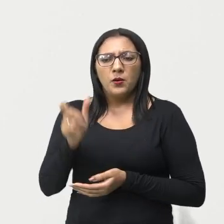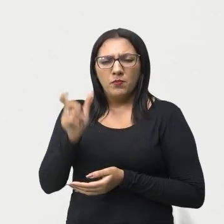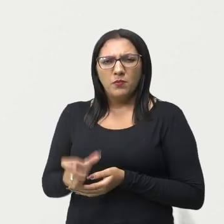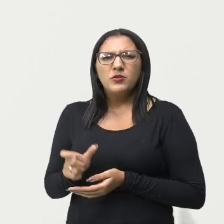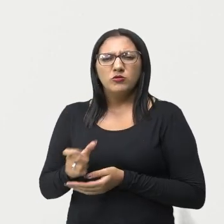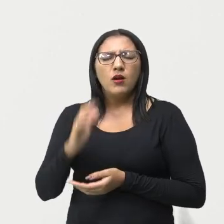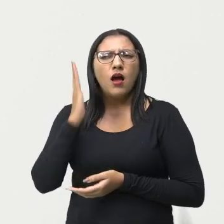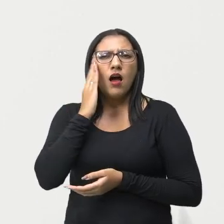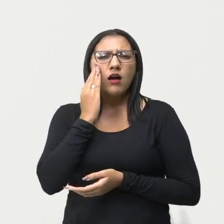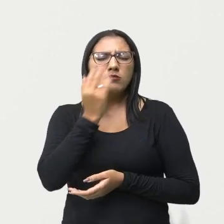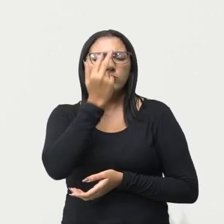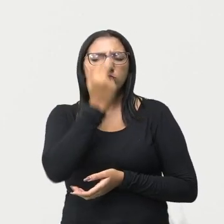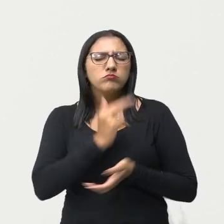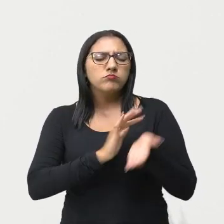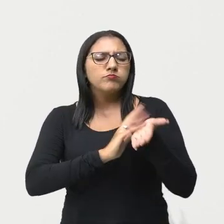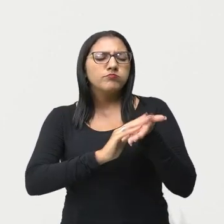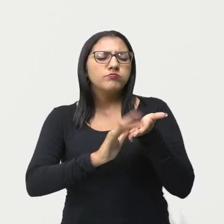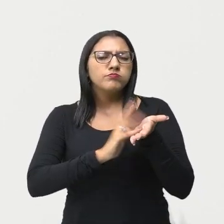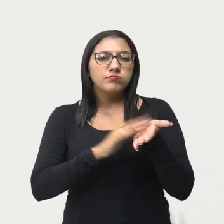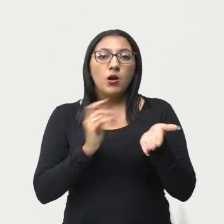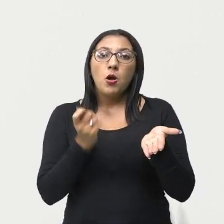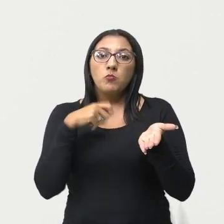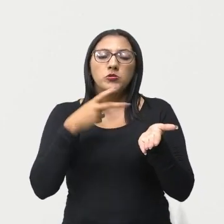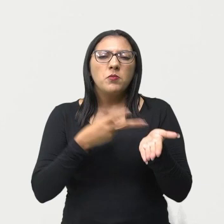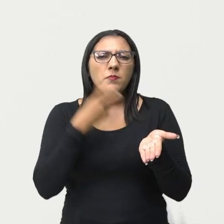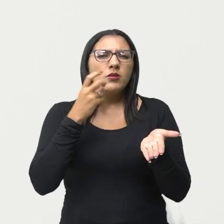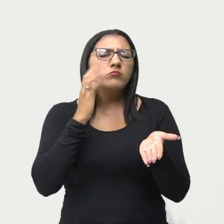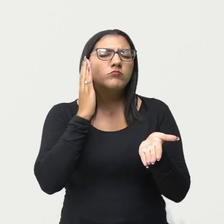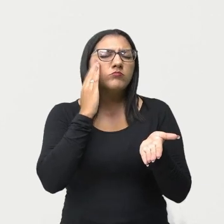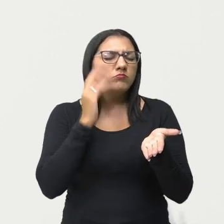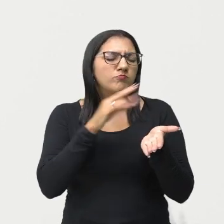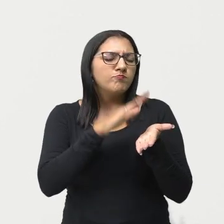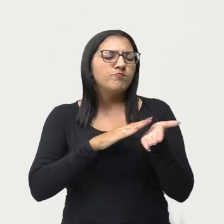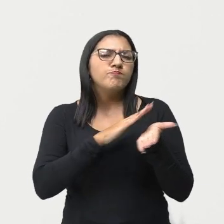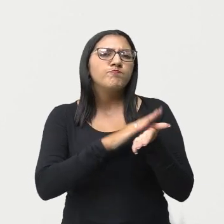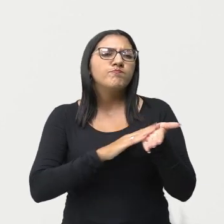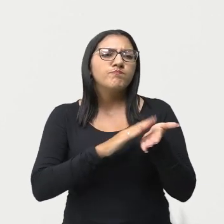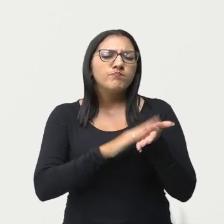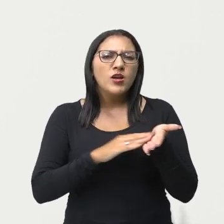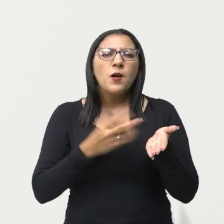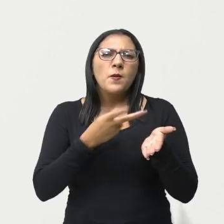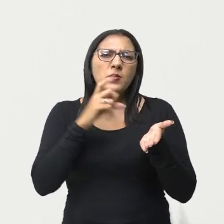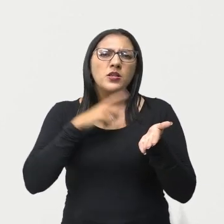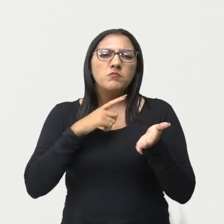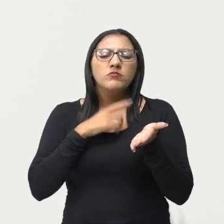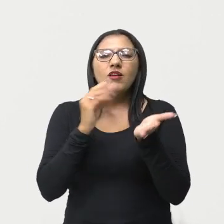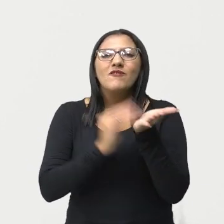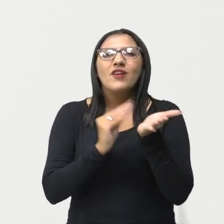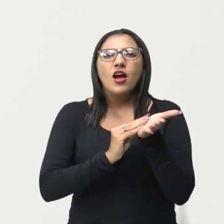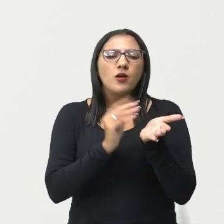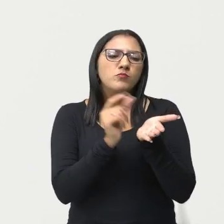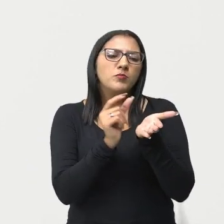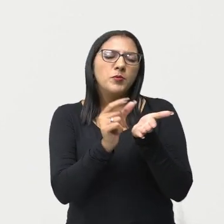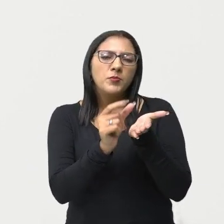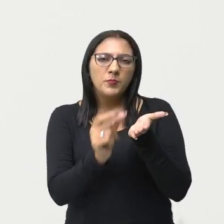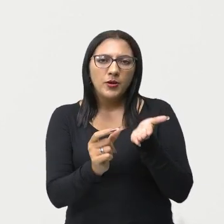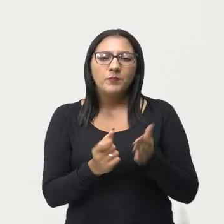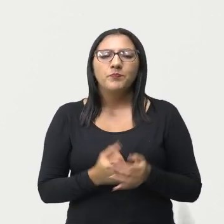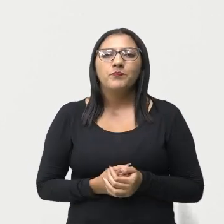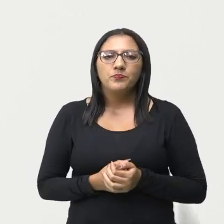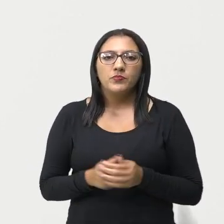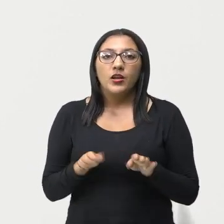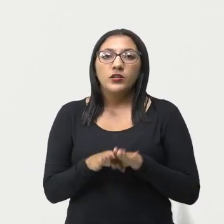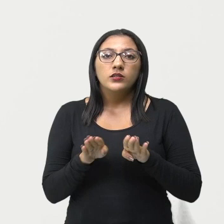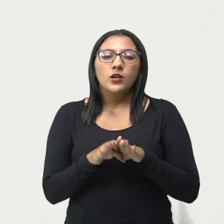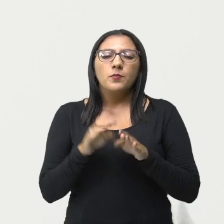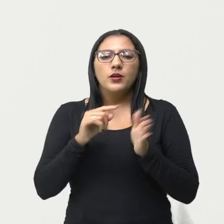de detectar a ausência ou a presença do trema em determinadas palavras, assim como